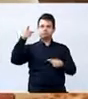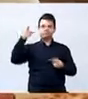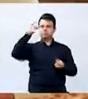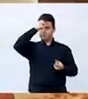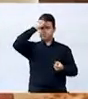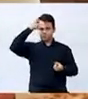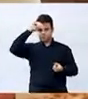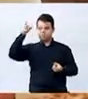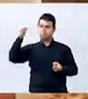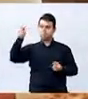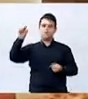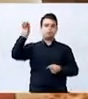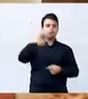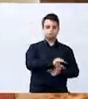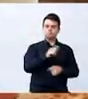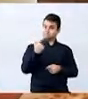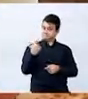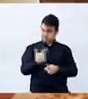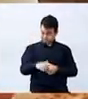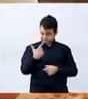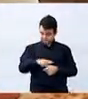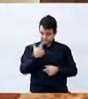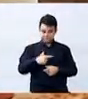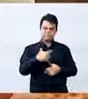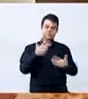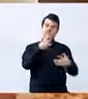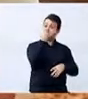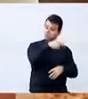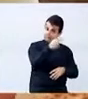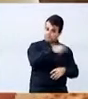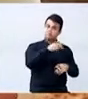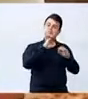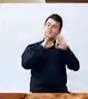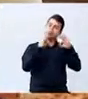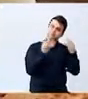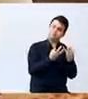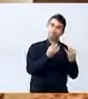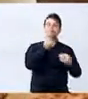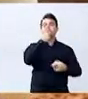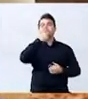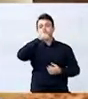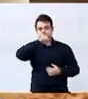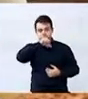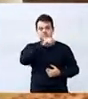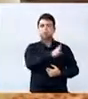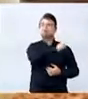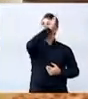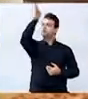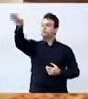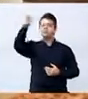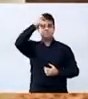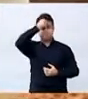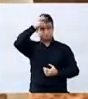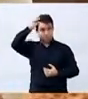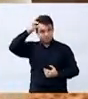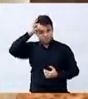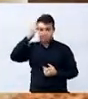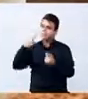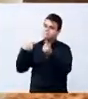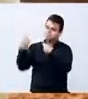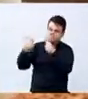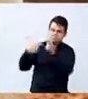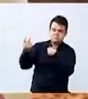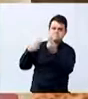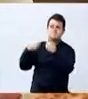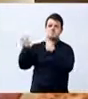do repasse, as mães, né, os responsáveis, vão até a prefeitura, vai lá, fica batendo na